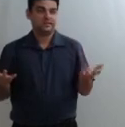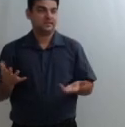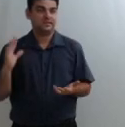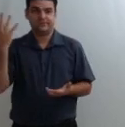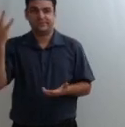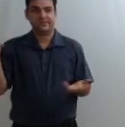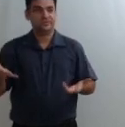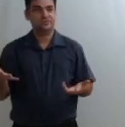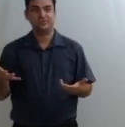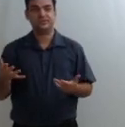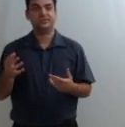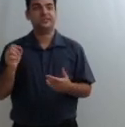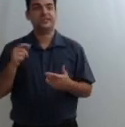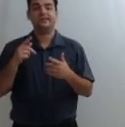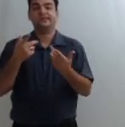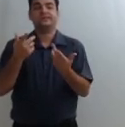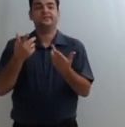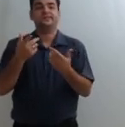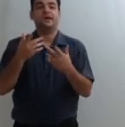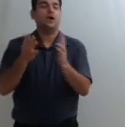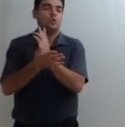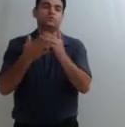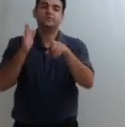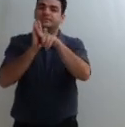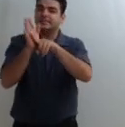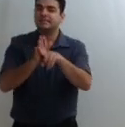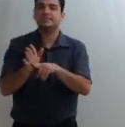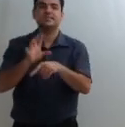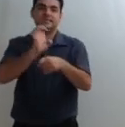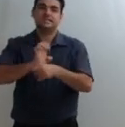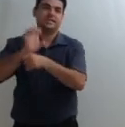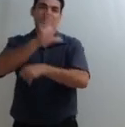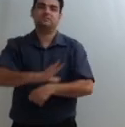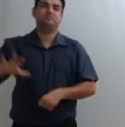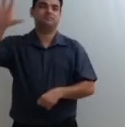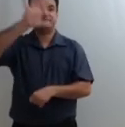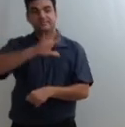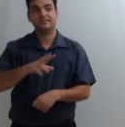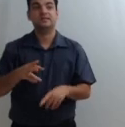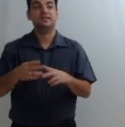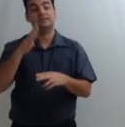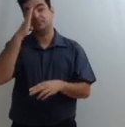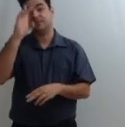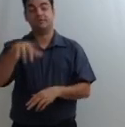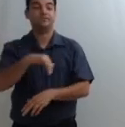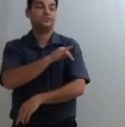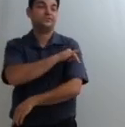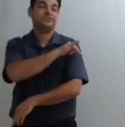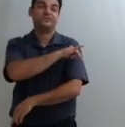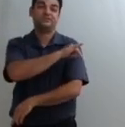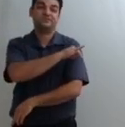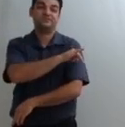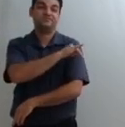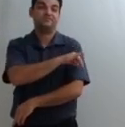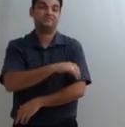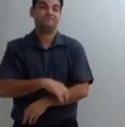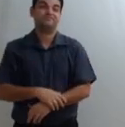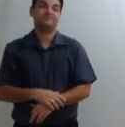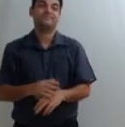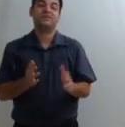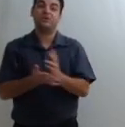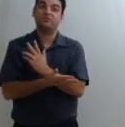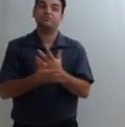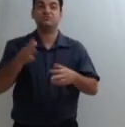dos inquéritos de homicídio em alguns dos estados do Brasil e no estado do Rio de Janeiro. Julgamentos